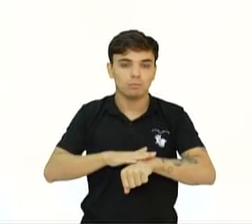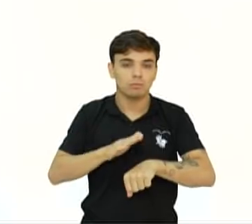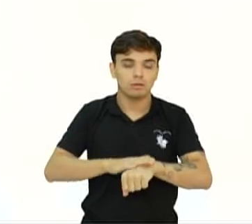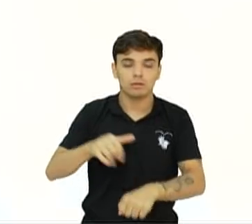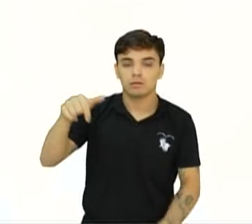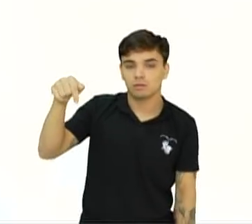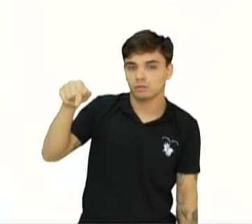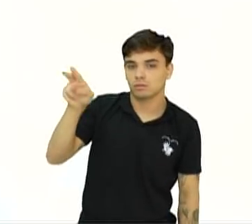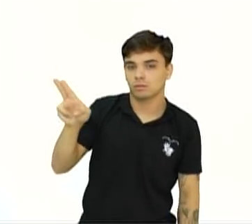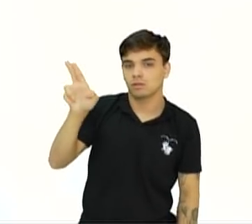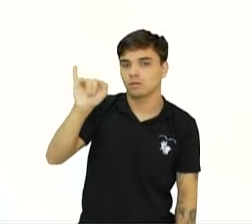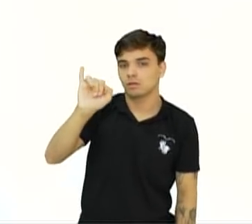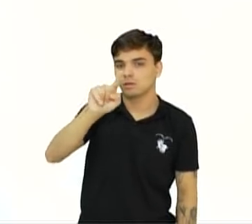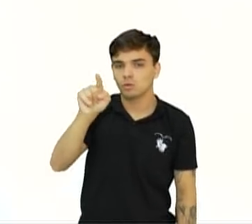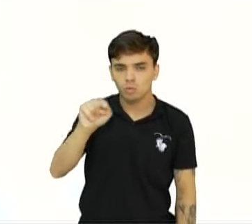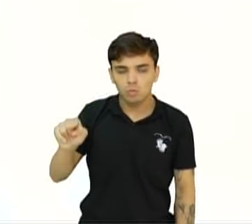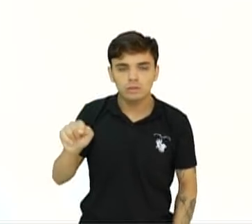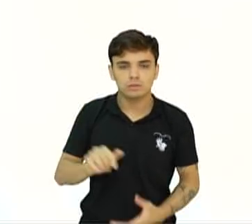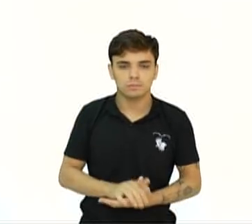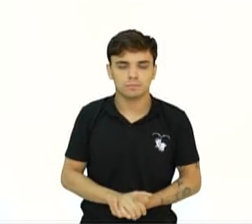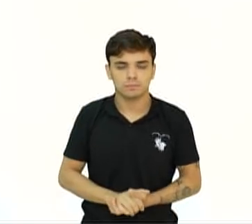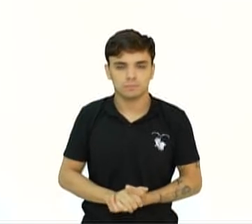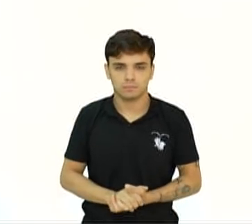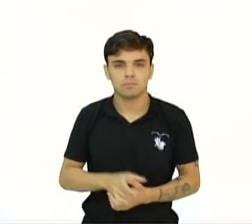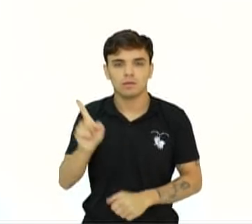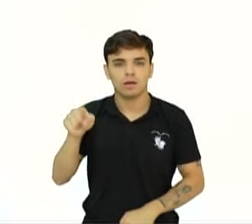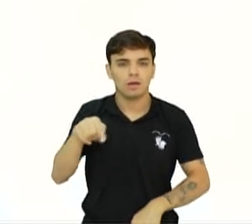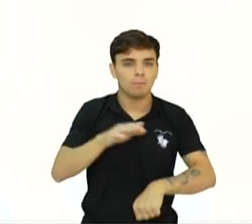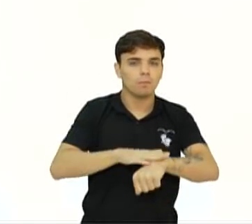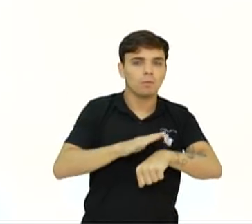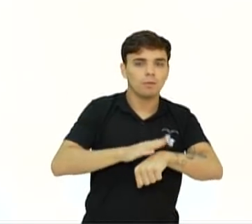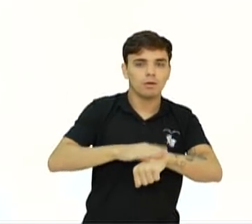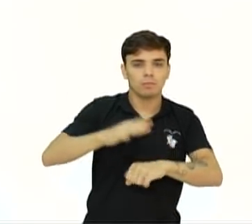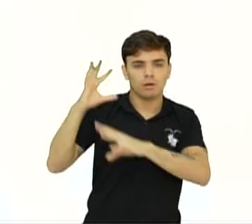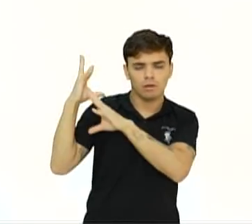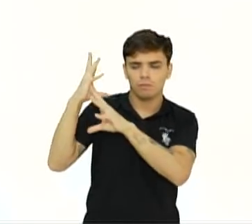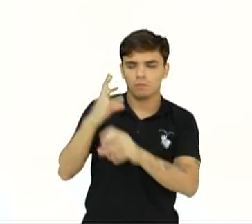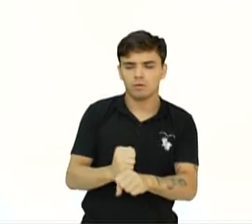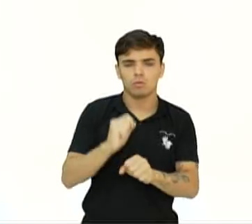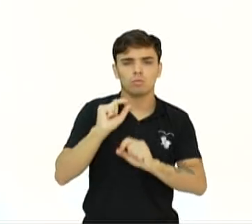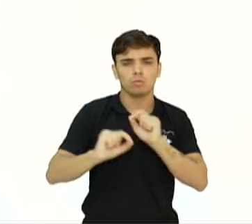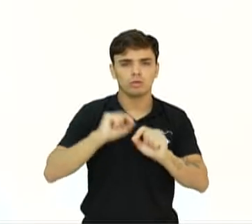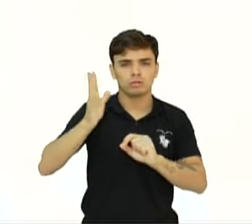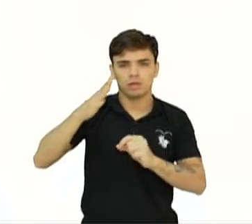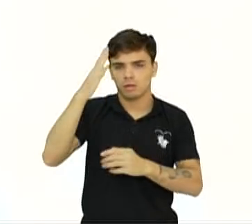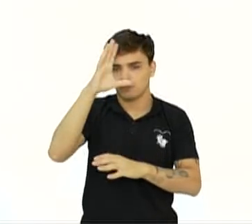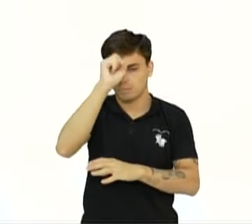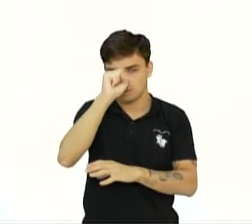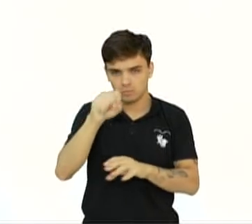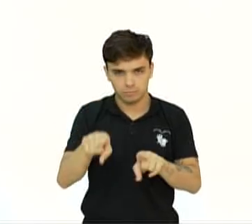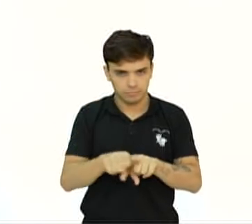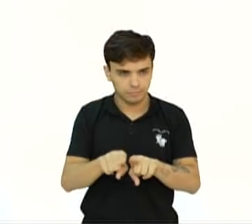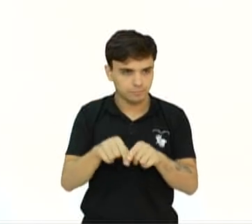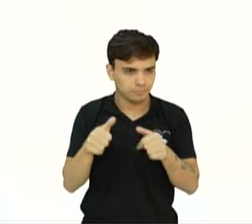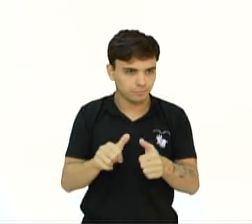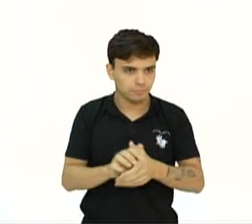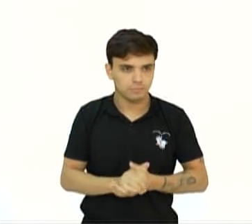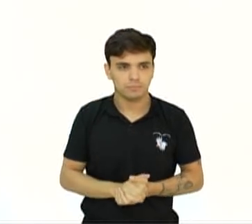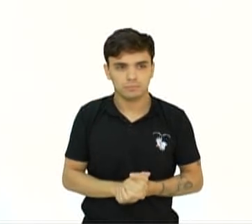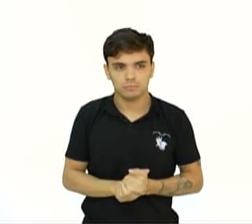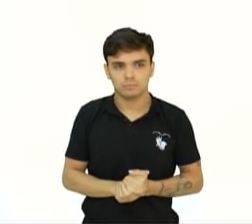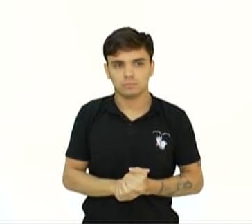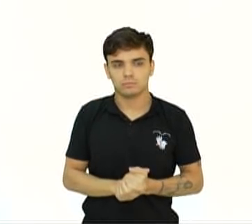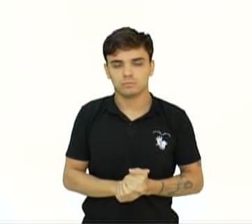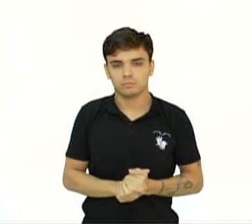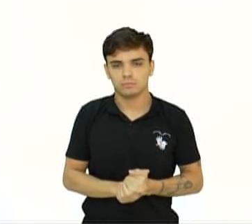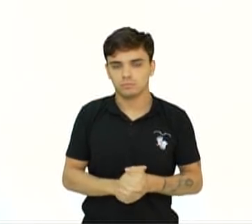quiz. O que é o quiz? É aquele momento para a gente dar uma revisadinha no que a gente viu para ver se está tudo certinho, ok? Então vamos lá. Presta